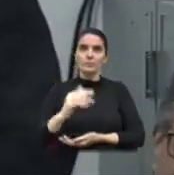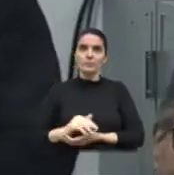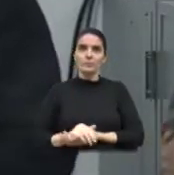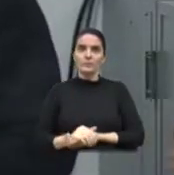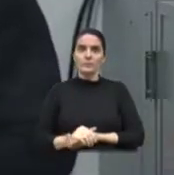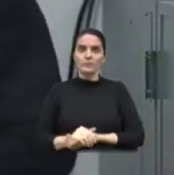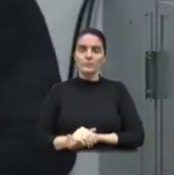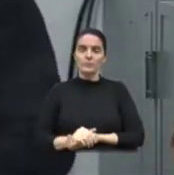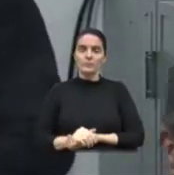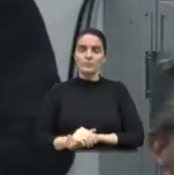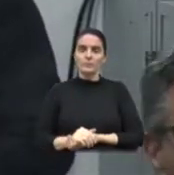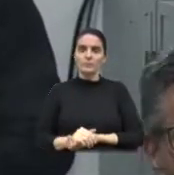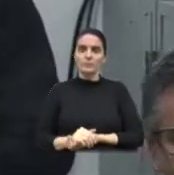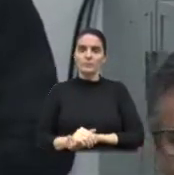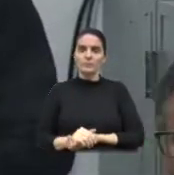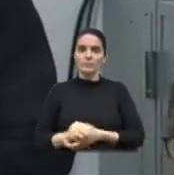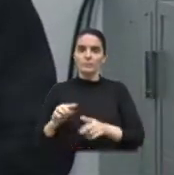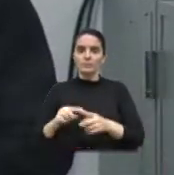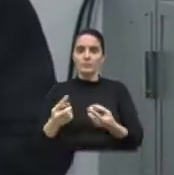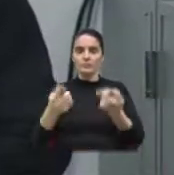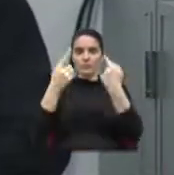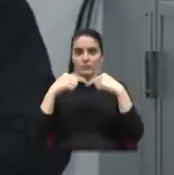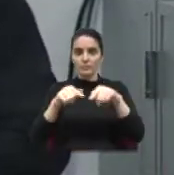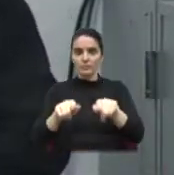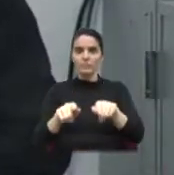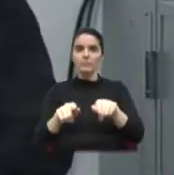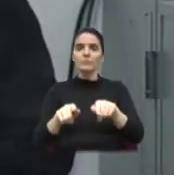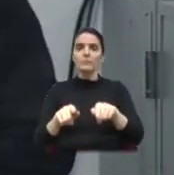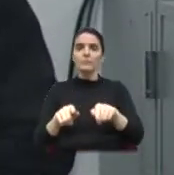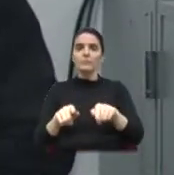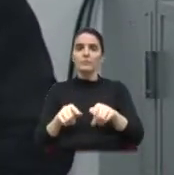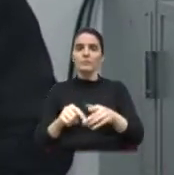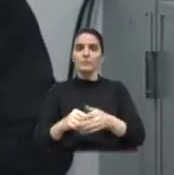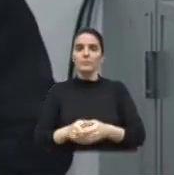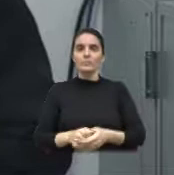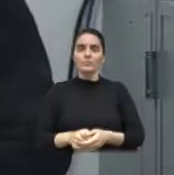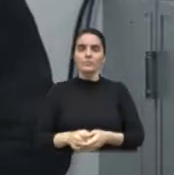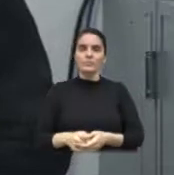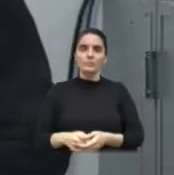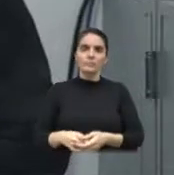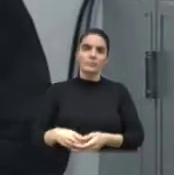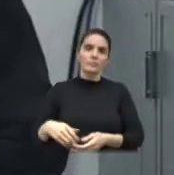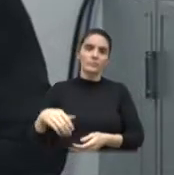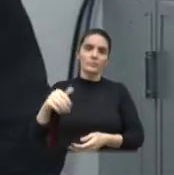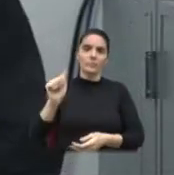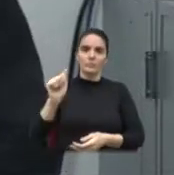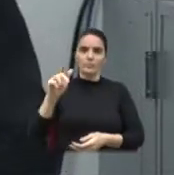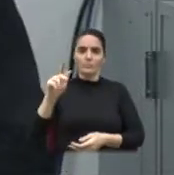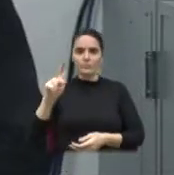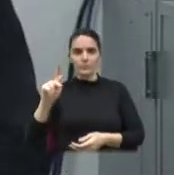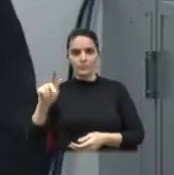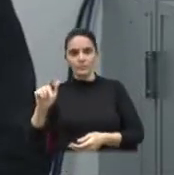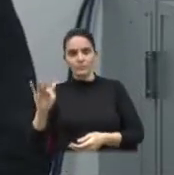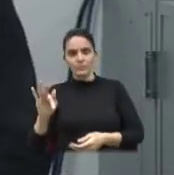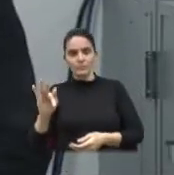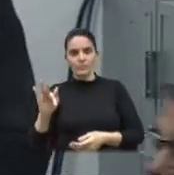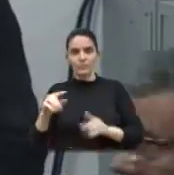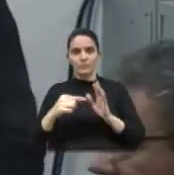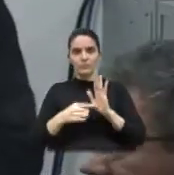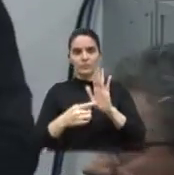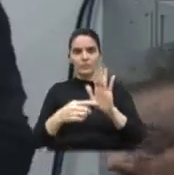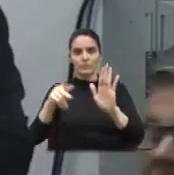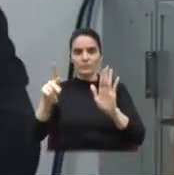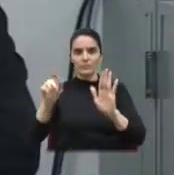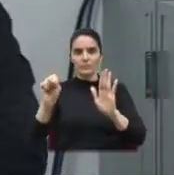fala eu quero dizer, mas é contra a apresentação da ADPF, que é apresentada pelo PSOL